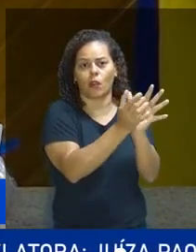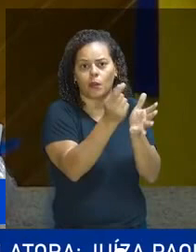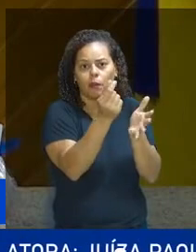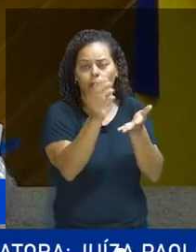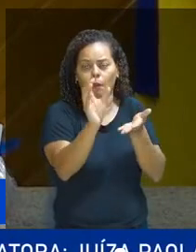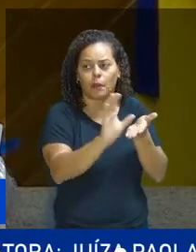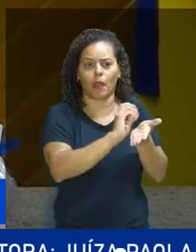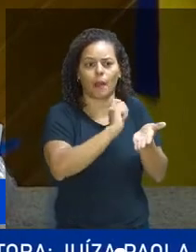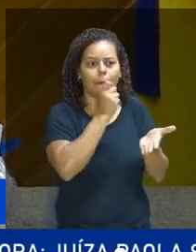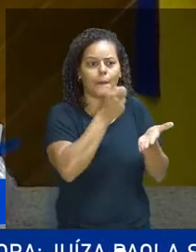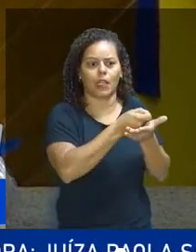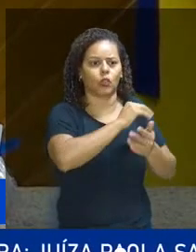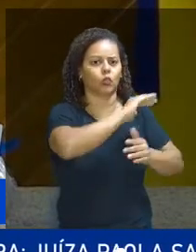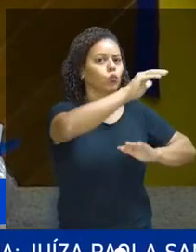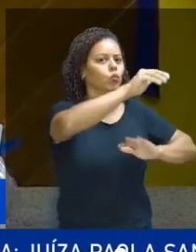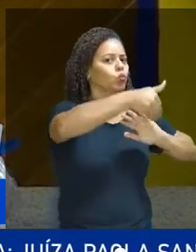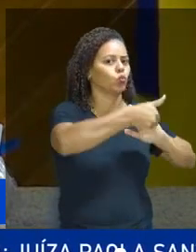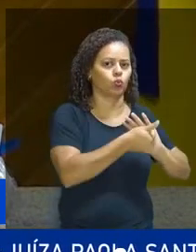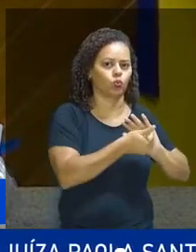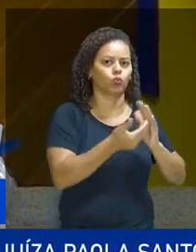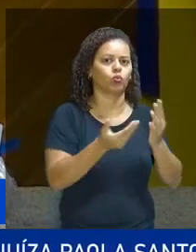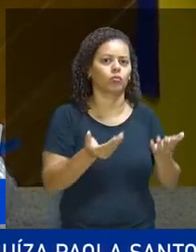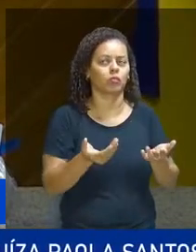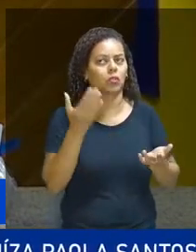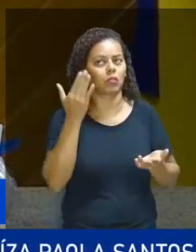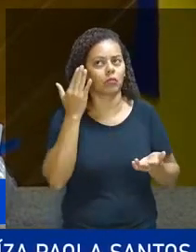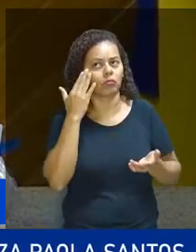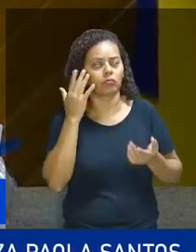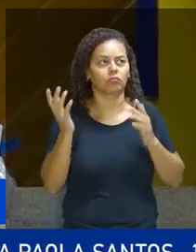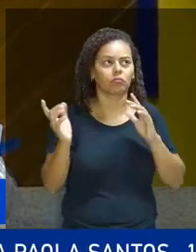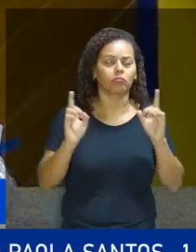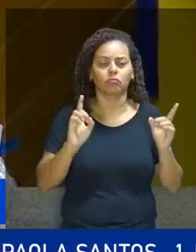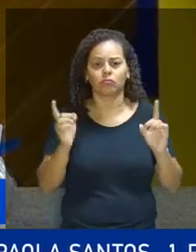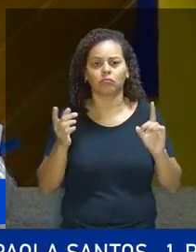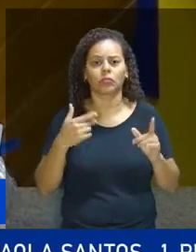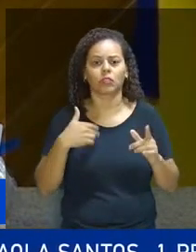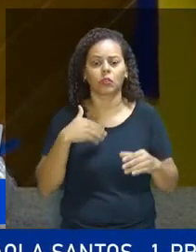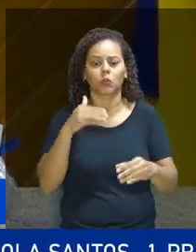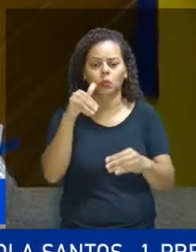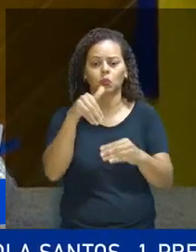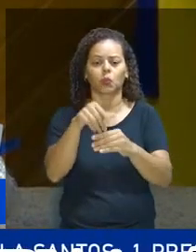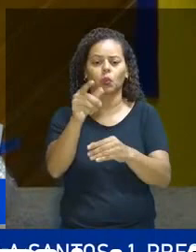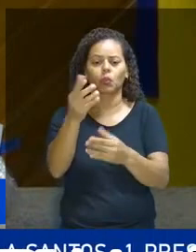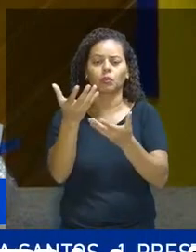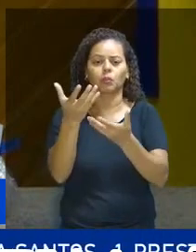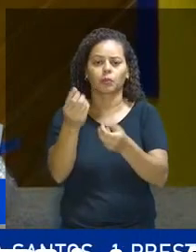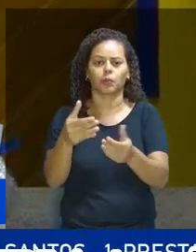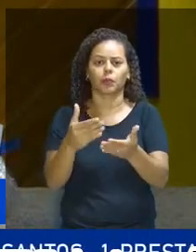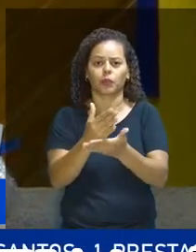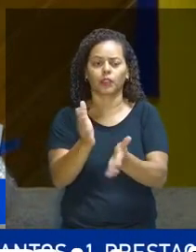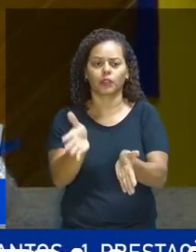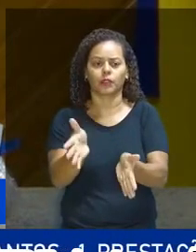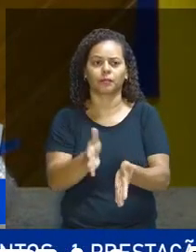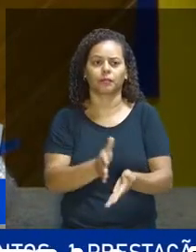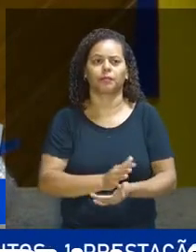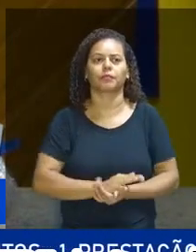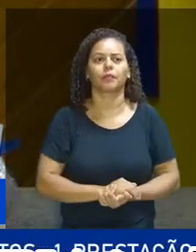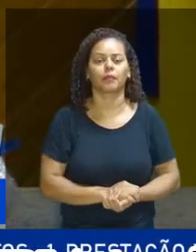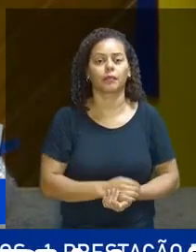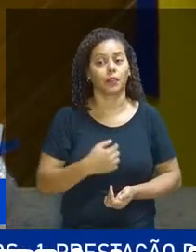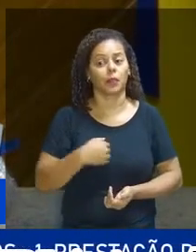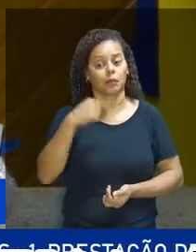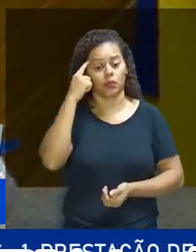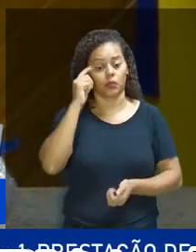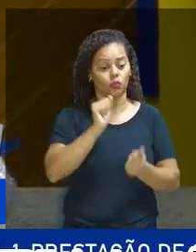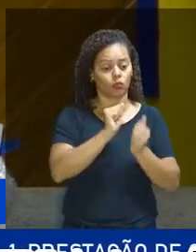insanável, né? Ela é uma irregularidade, mas que pode ser sanada, e por isso votou pela aprovação com ressalvas. Eu também acompanho este raciocínio e